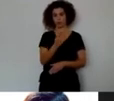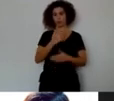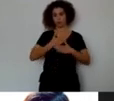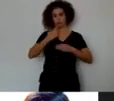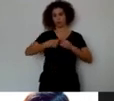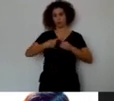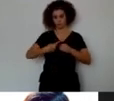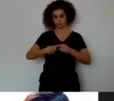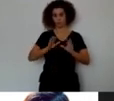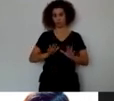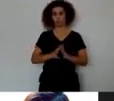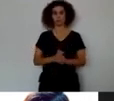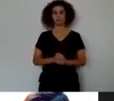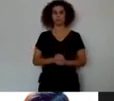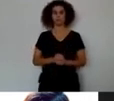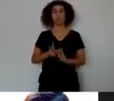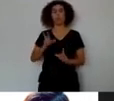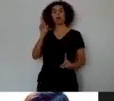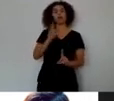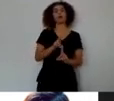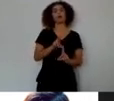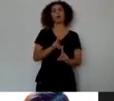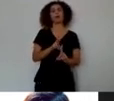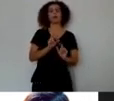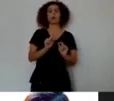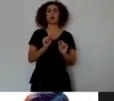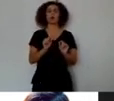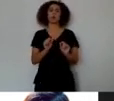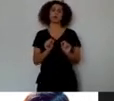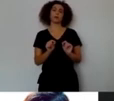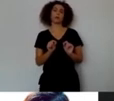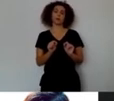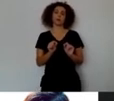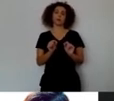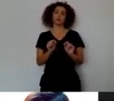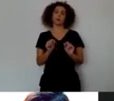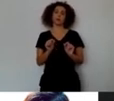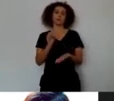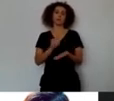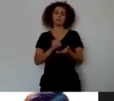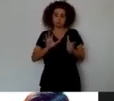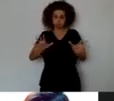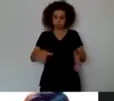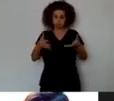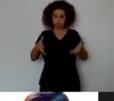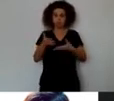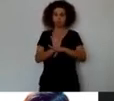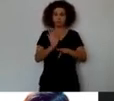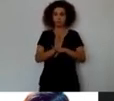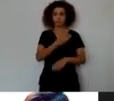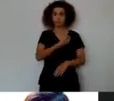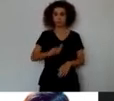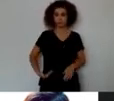cidade, essas representações, elas não recebem incentivo público e elas